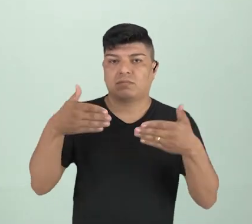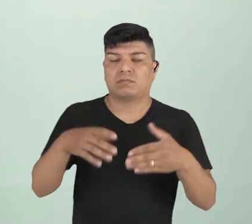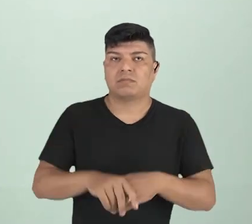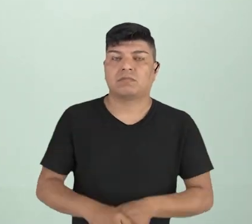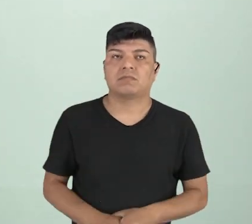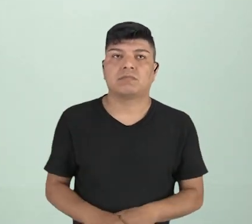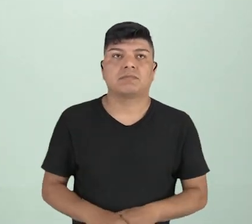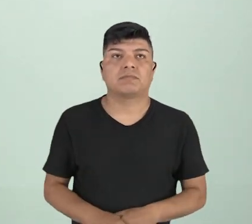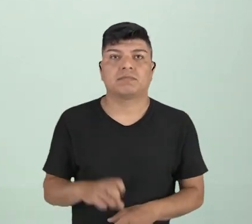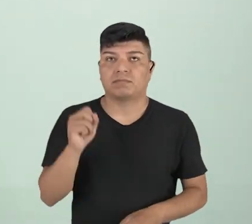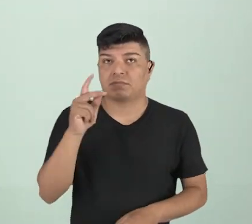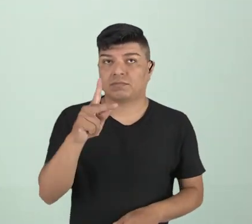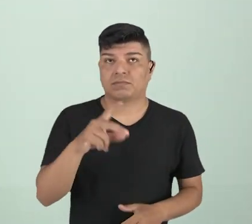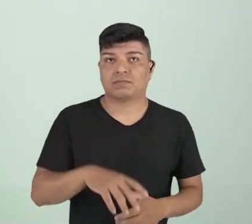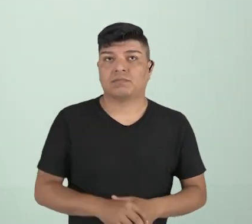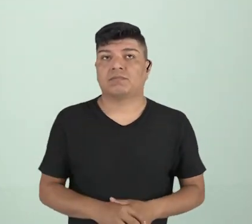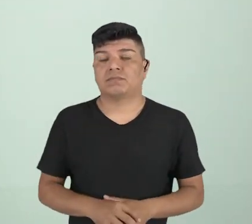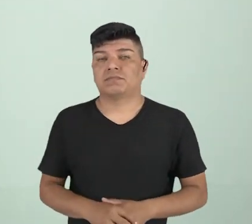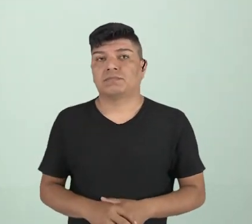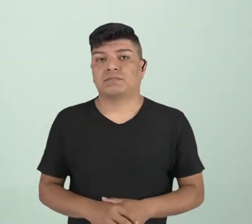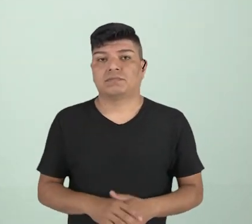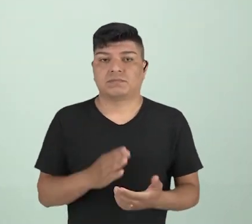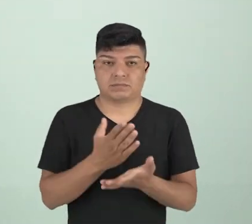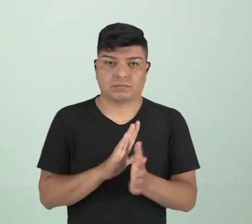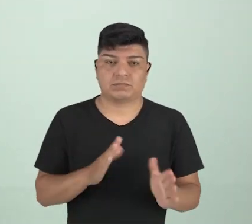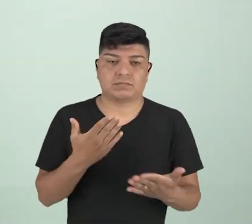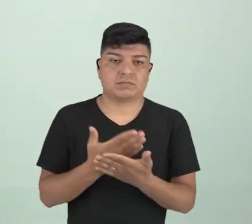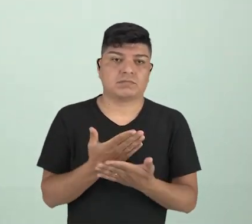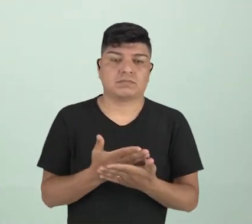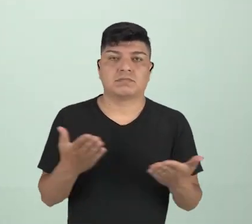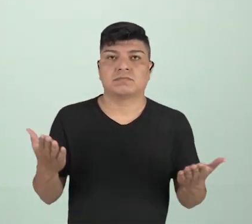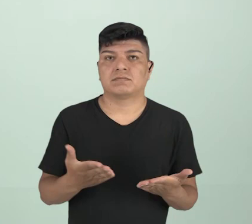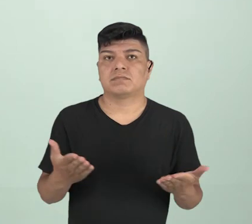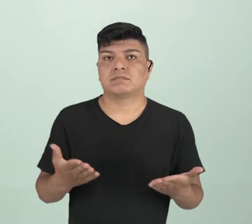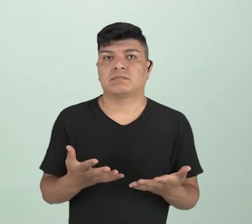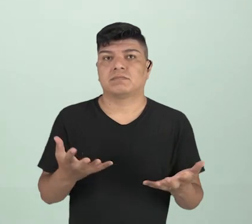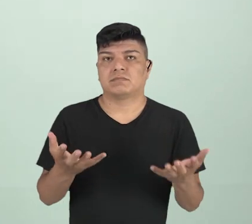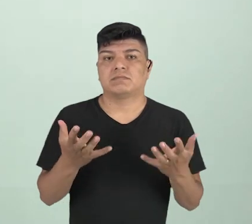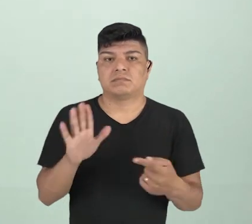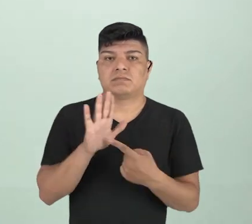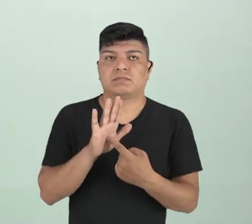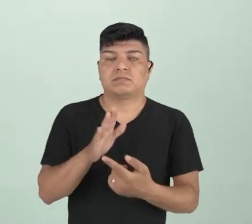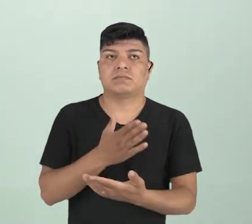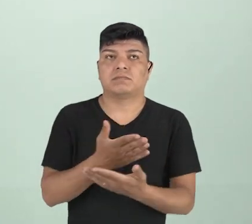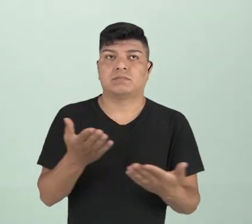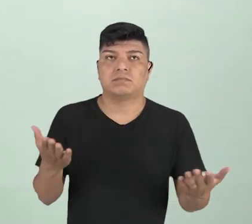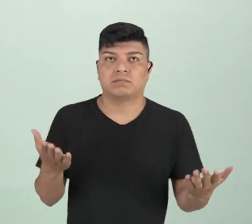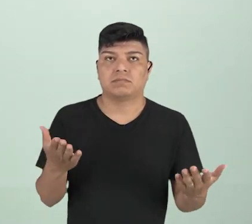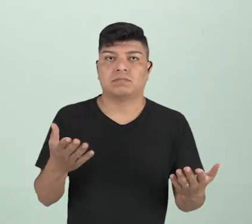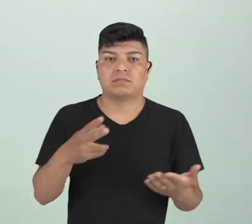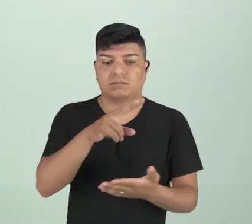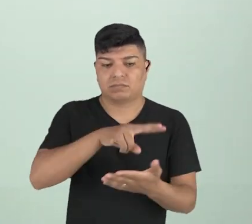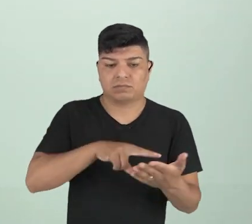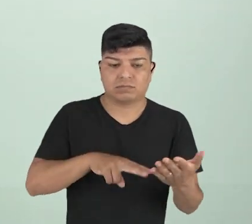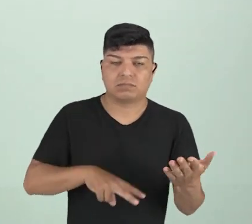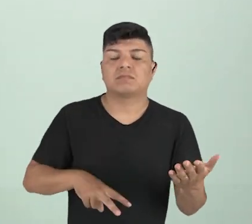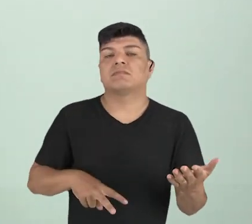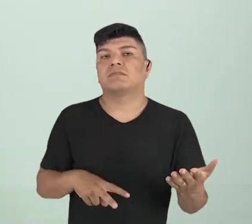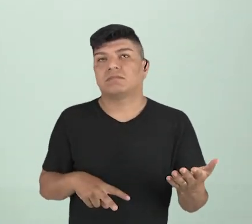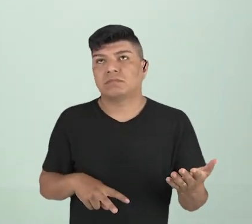fonte, ok? E aí, terminando nossa aula de hoje, eu quero evidenciar para vocês. Leiam,